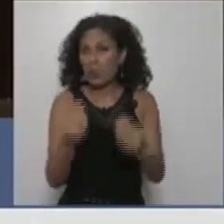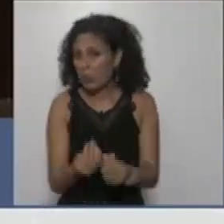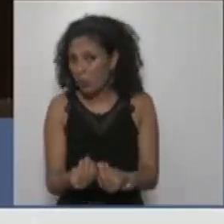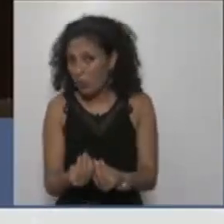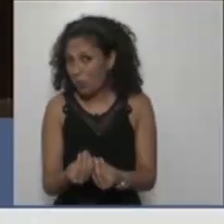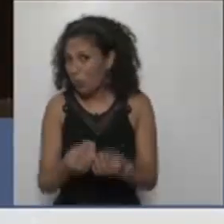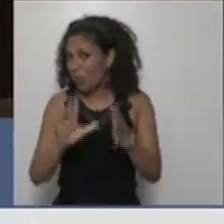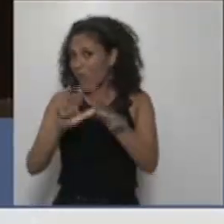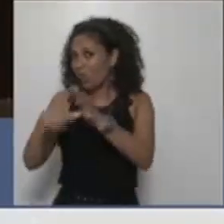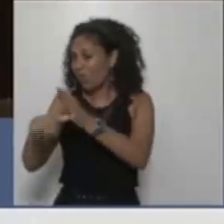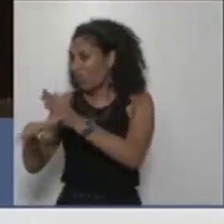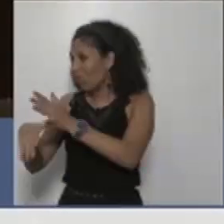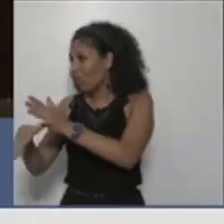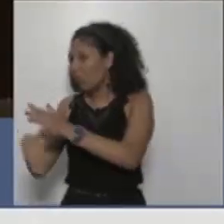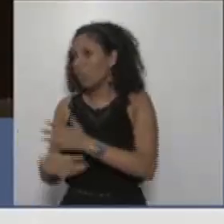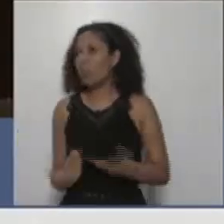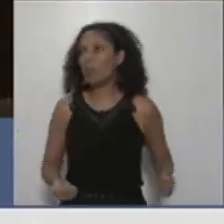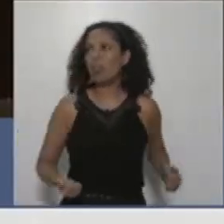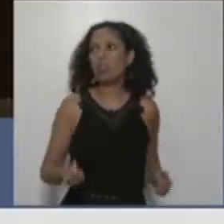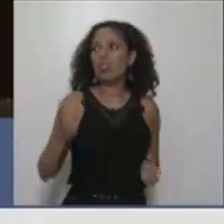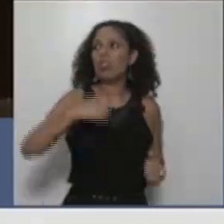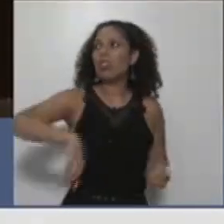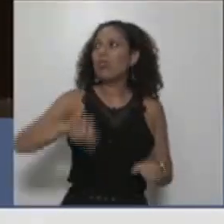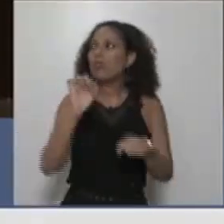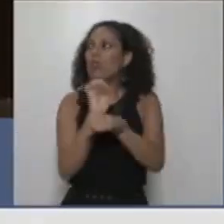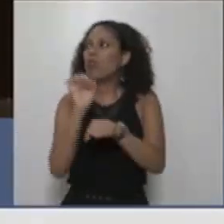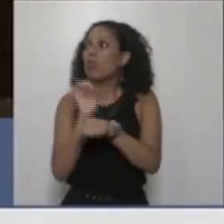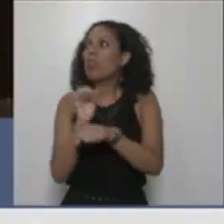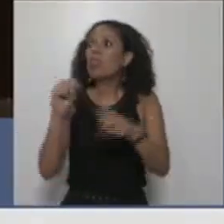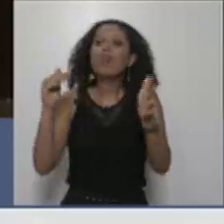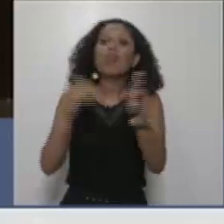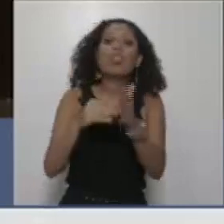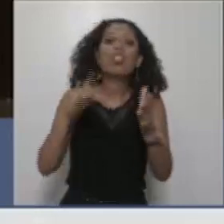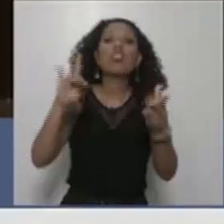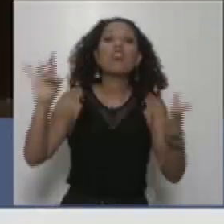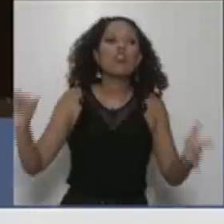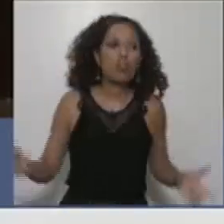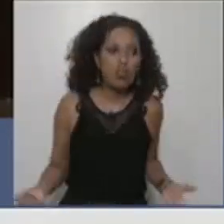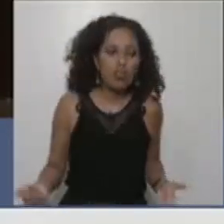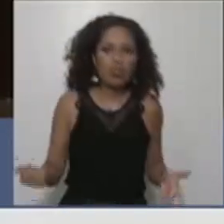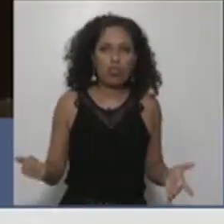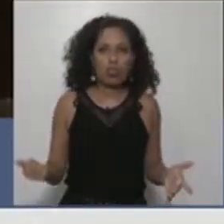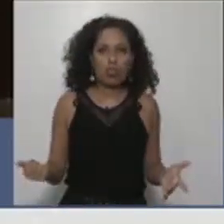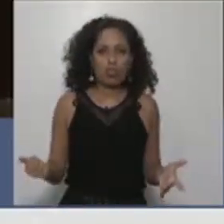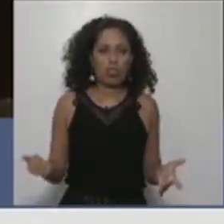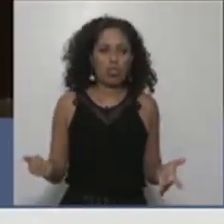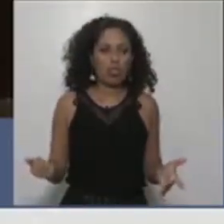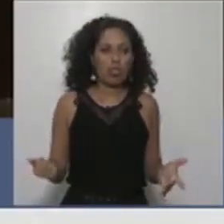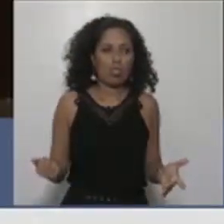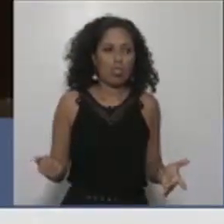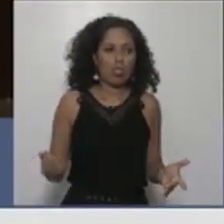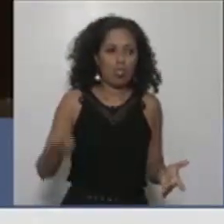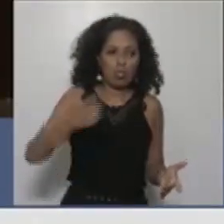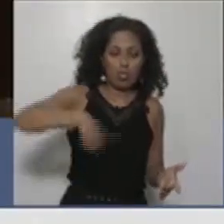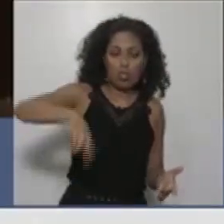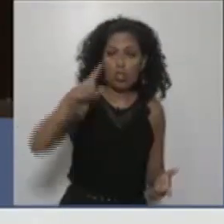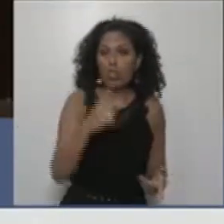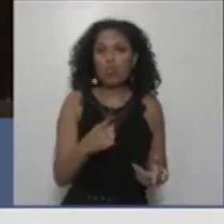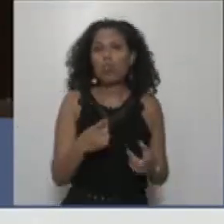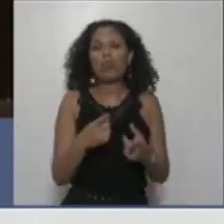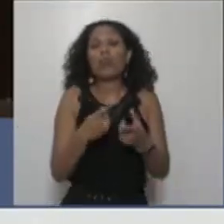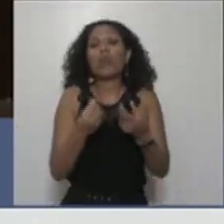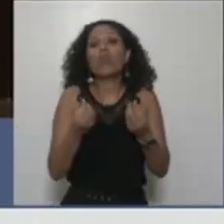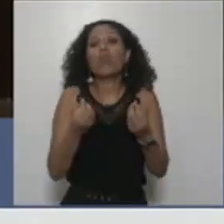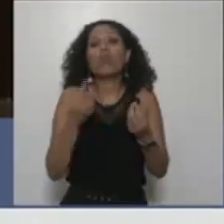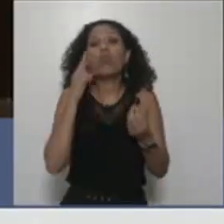premiadas. Então, como a gente vai mensurar, Renata, deputada Renata, vou lhe conceder a parte, mas como a gente vai mensurar